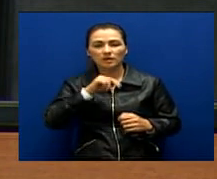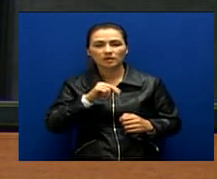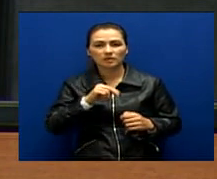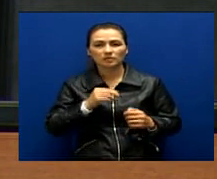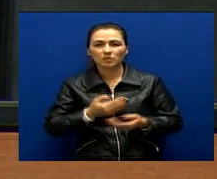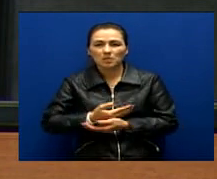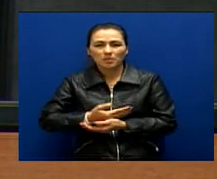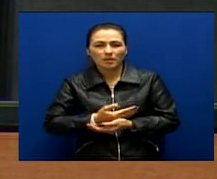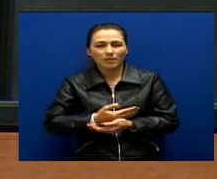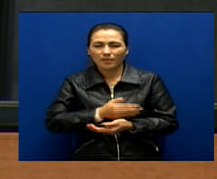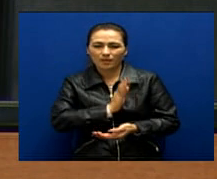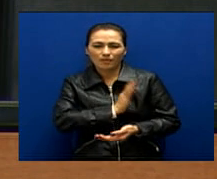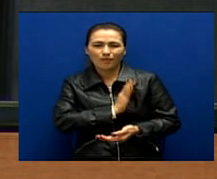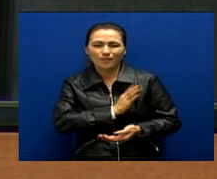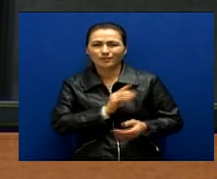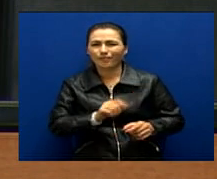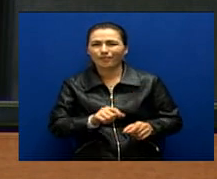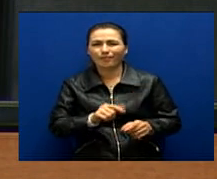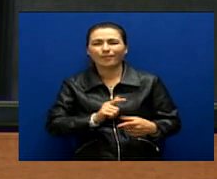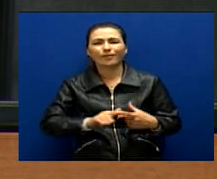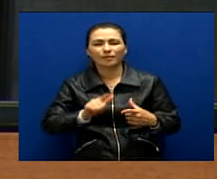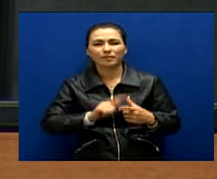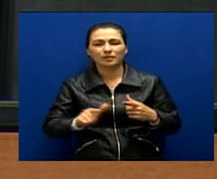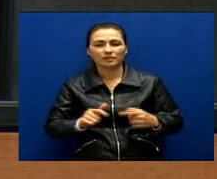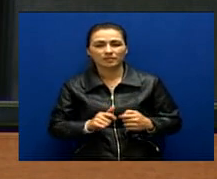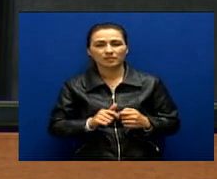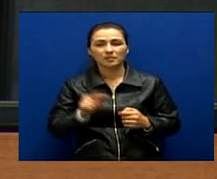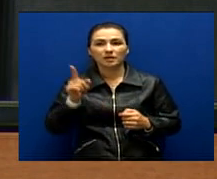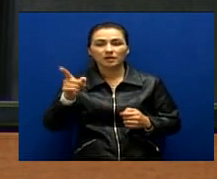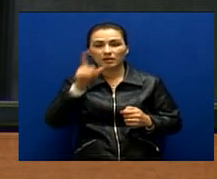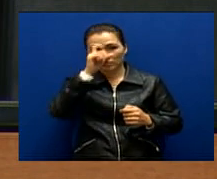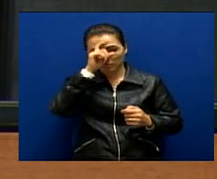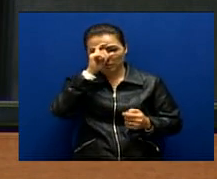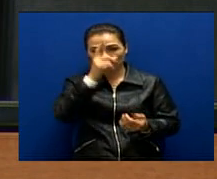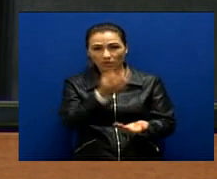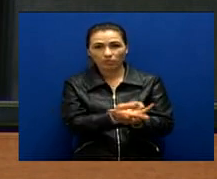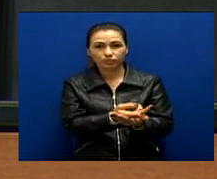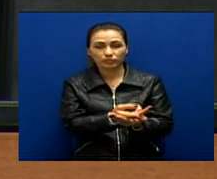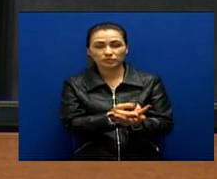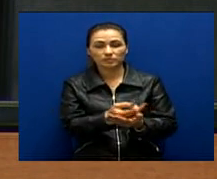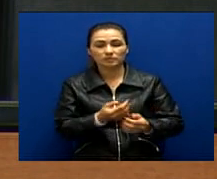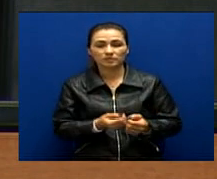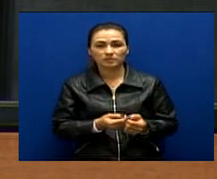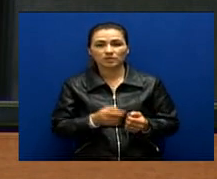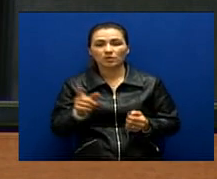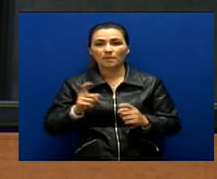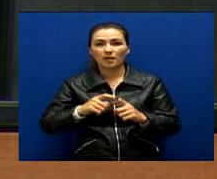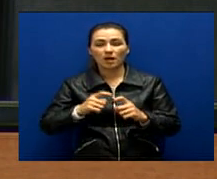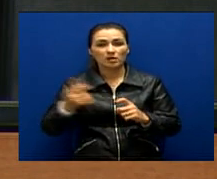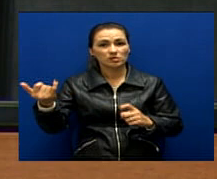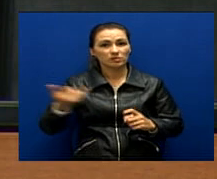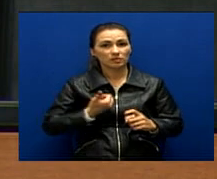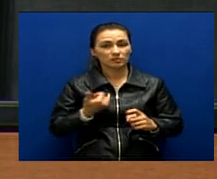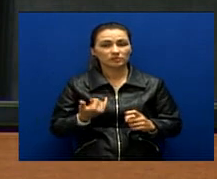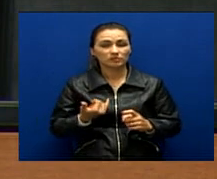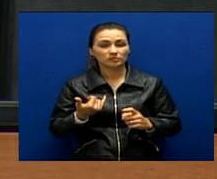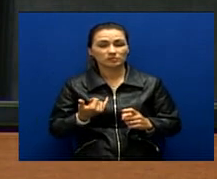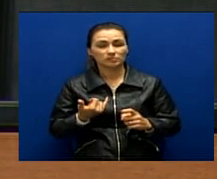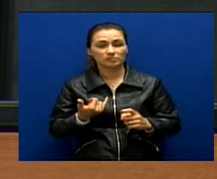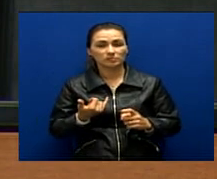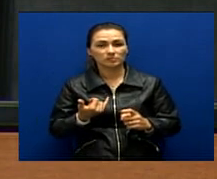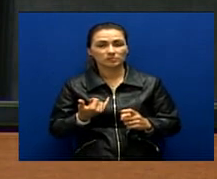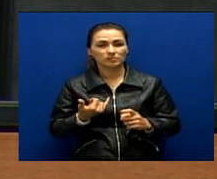neonatal espelhados nos alertou que a fila do cross é longa e não tem previsão de transferência para a